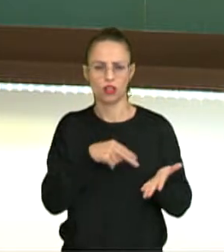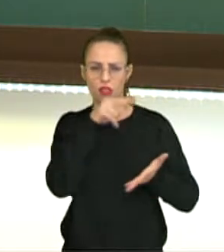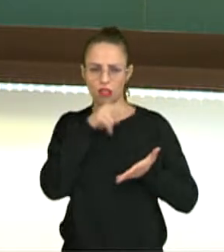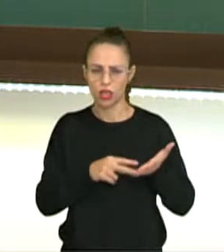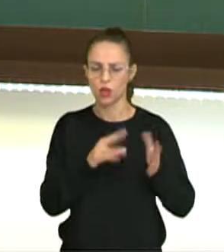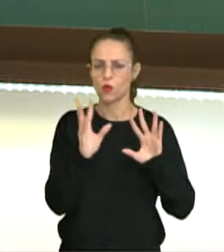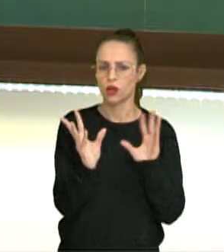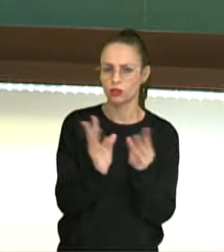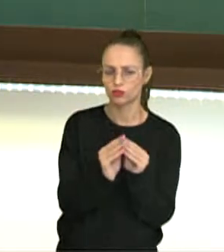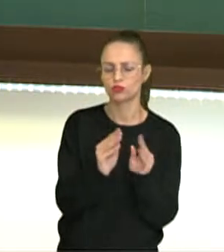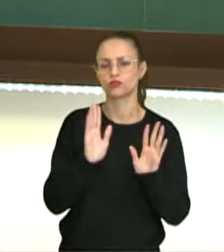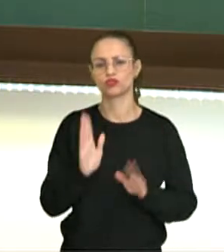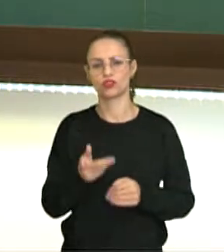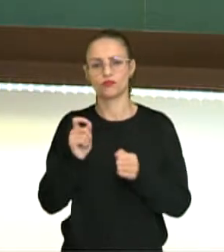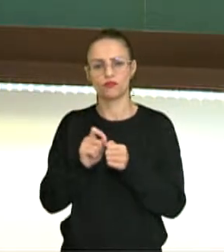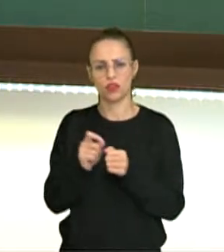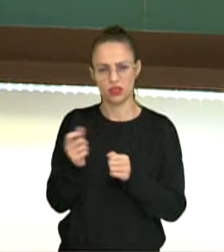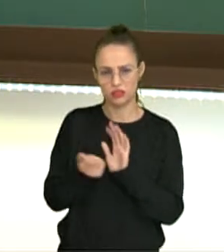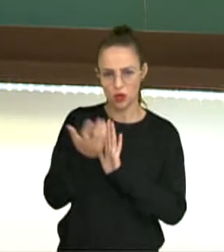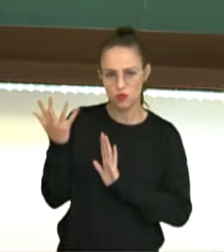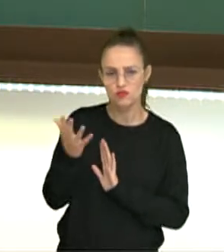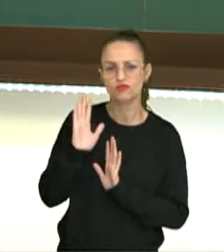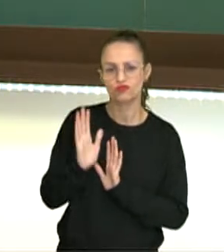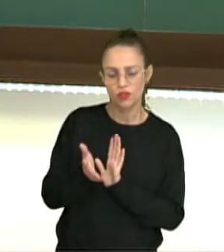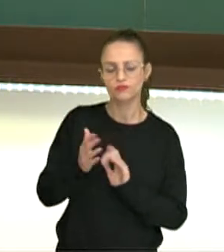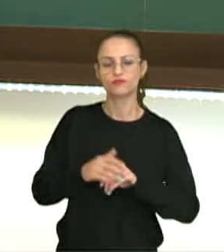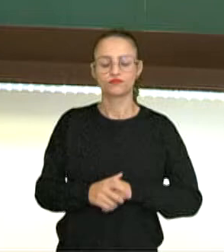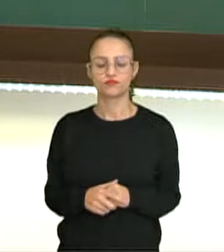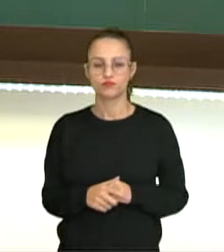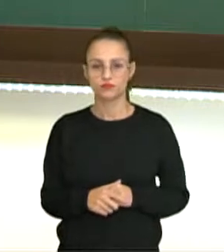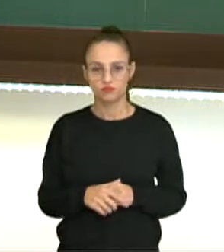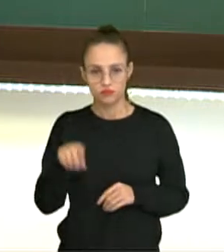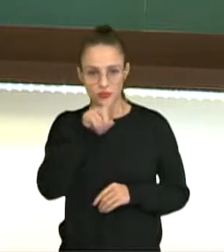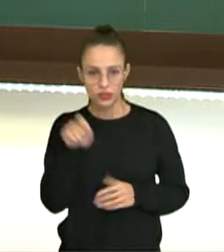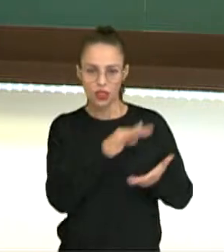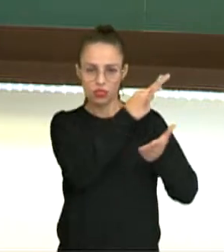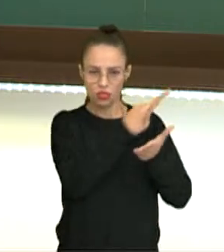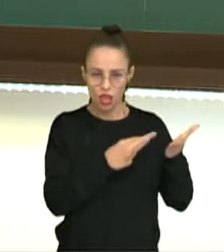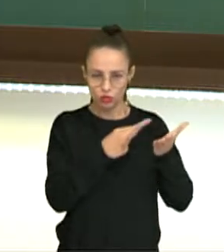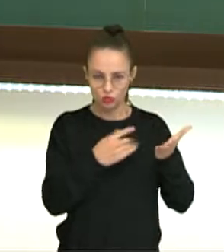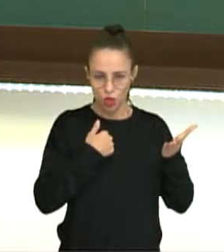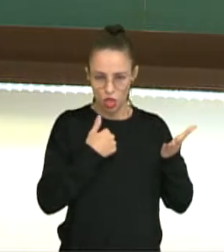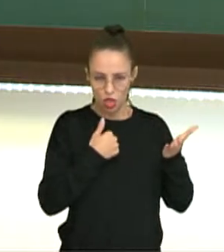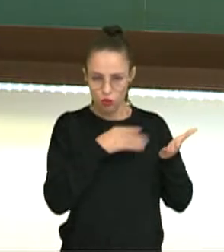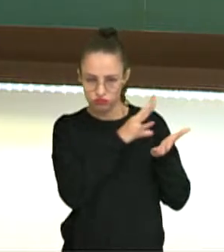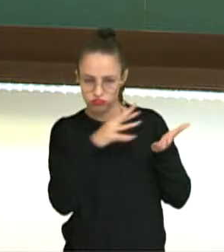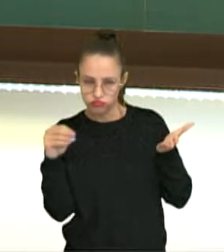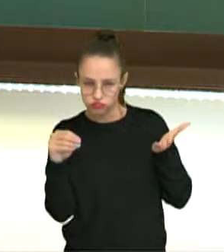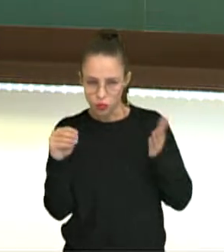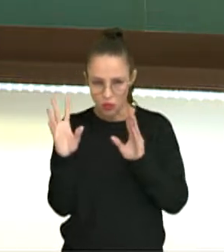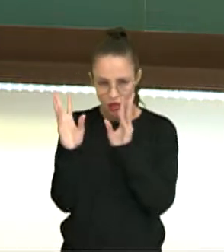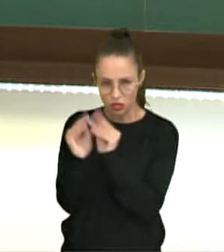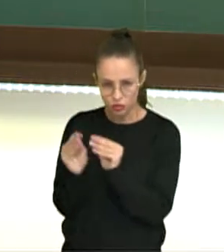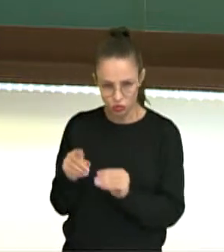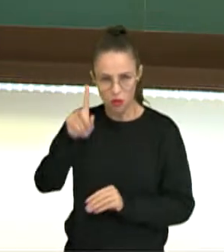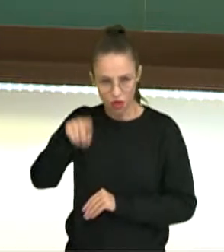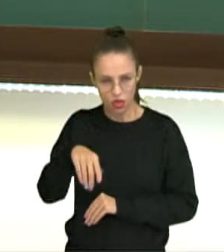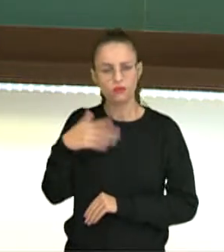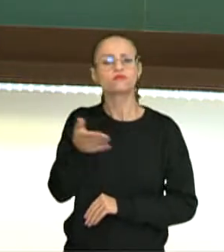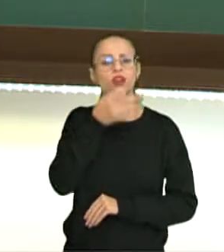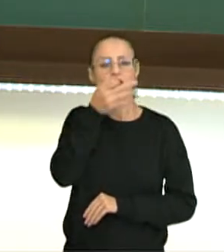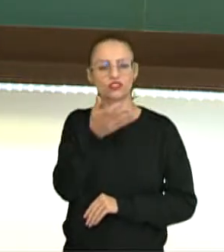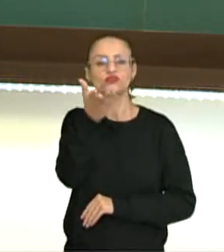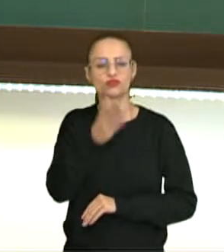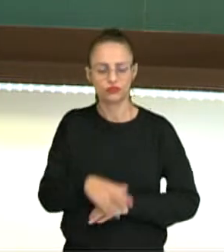resumo, já deve ter feito alguns resumos. Será que para resumir um texto eu posso simplesmente copiar as partes dele? O que você